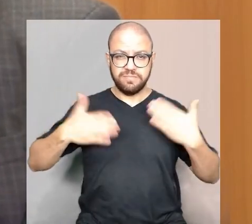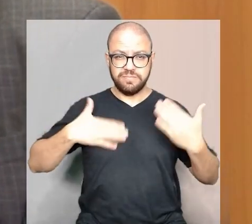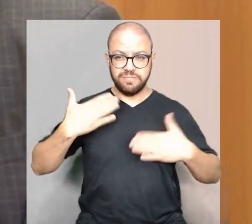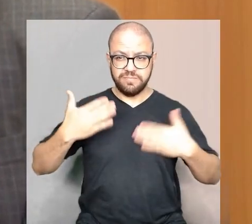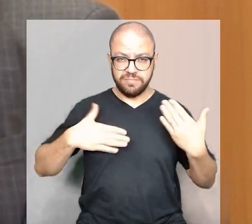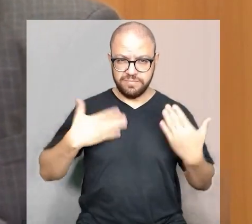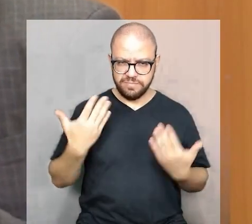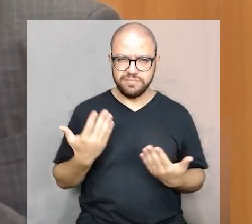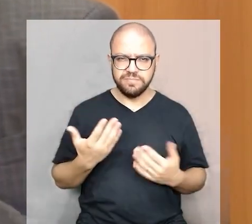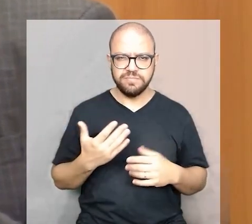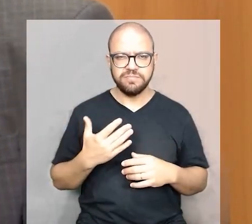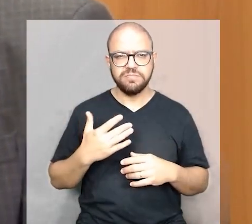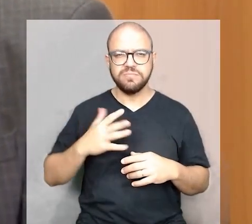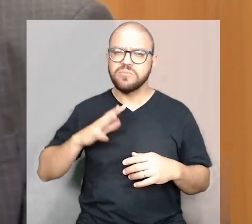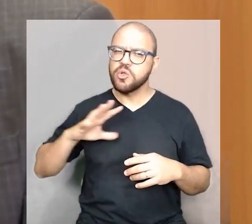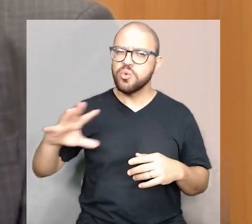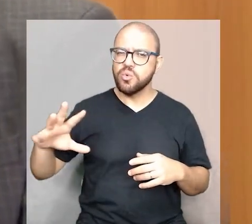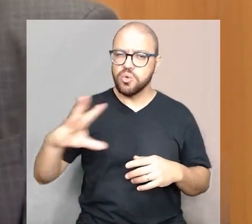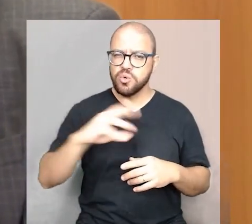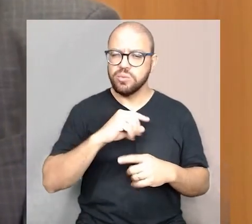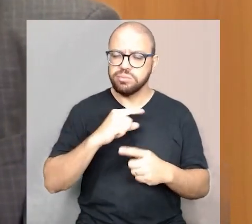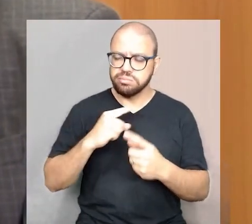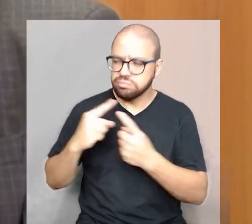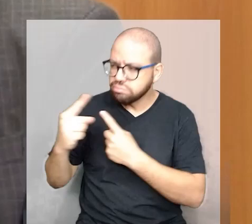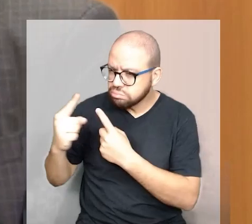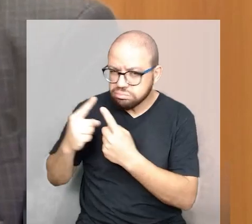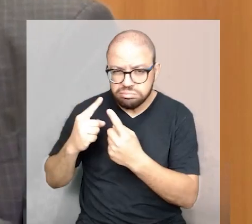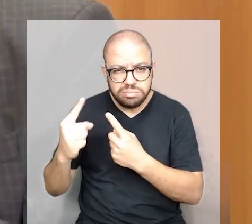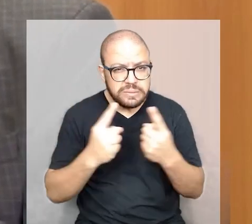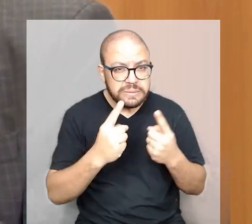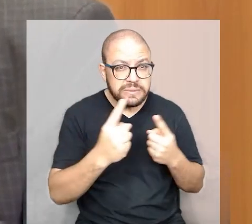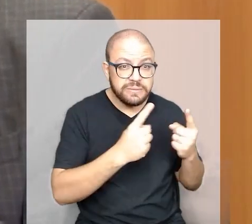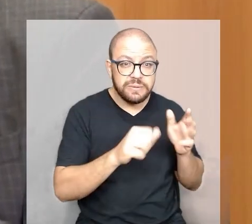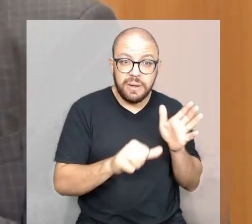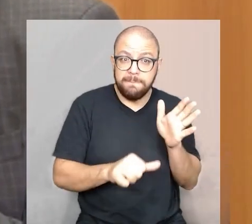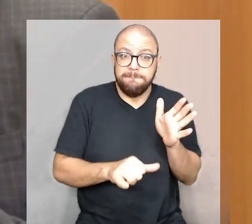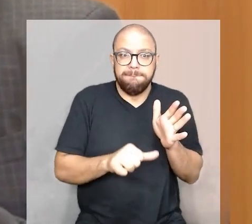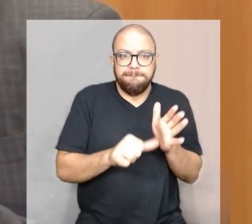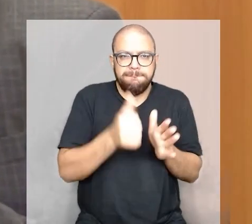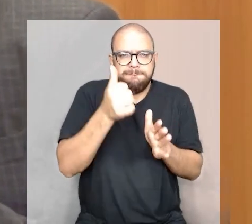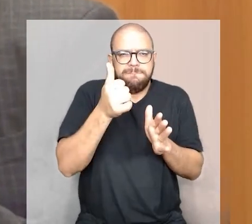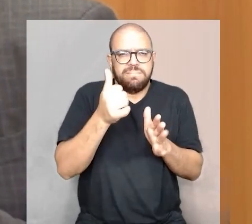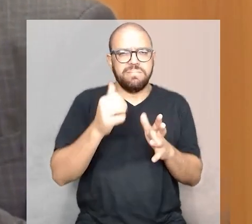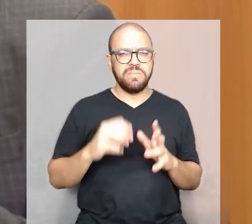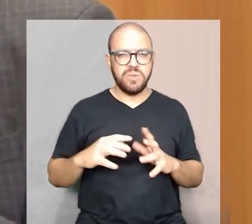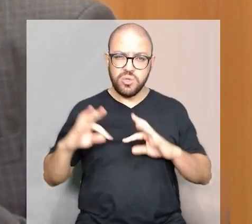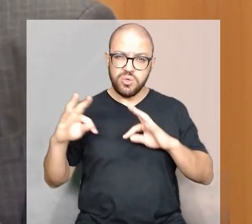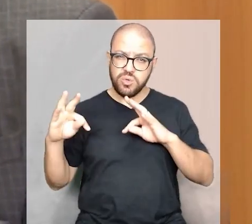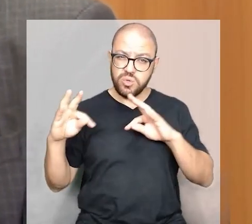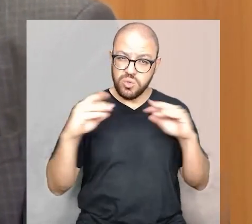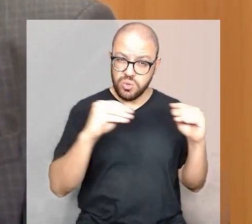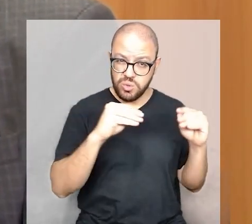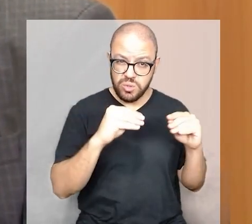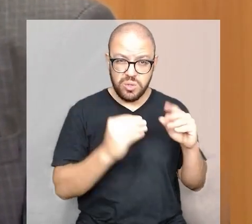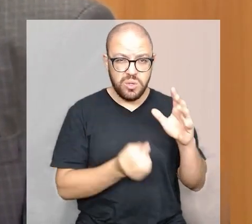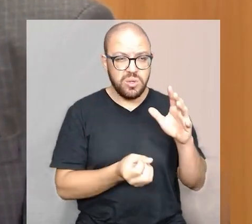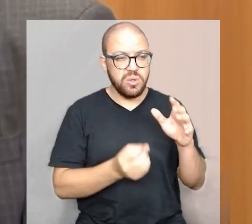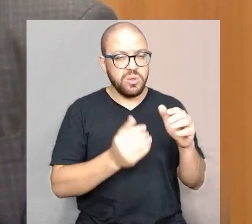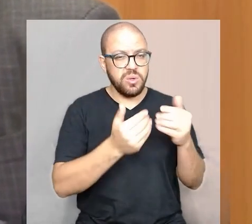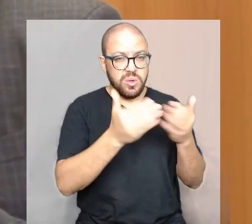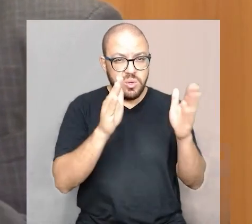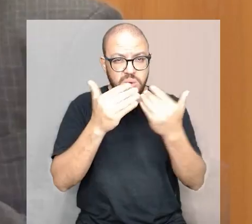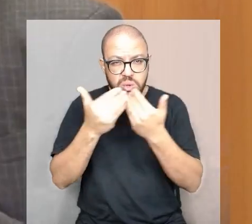todos nós, mas conversei com toda a categoria. Nós pela primeira vez abrimos todas as sedes do